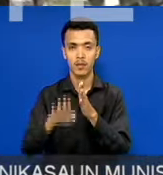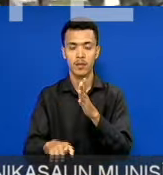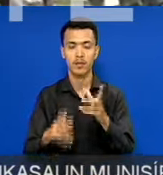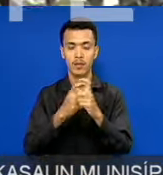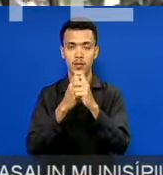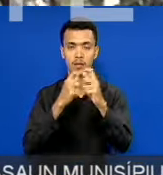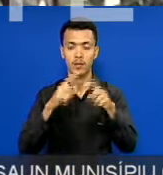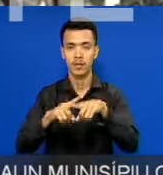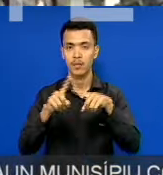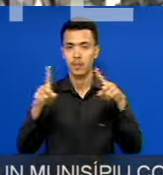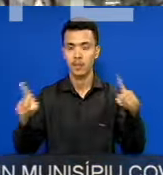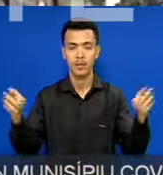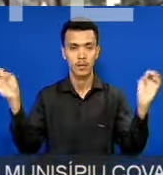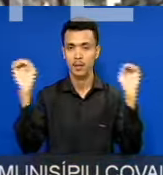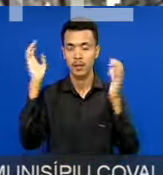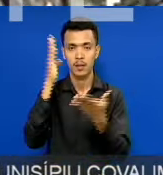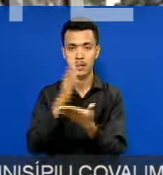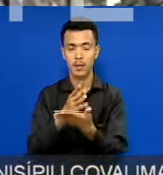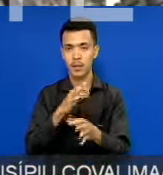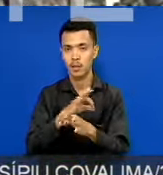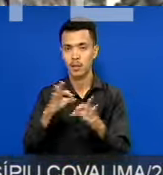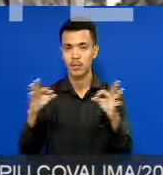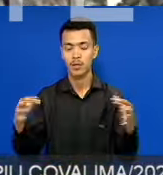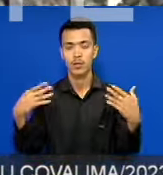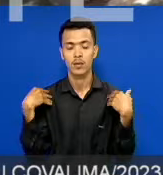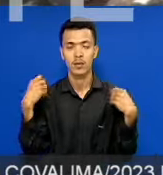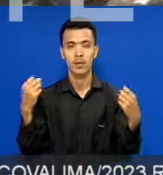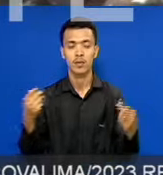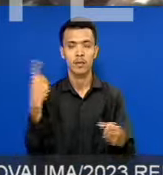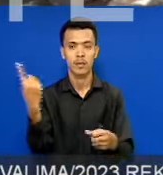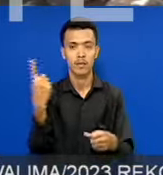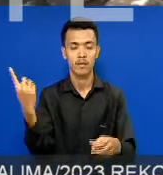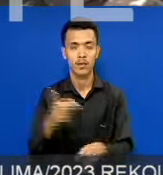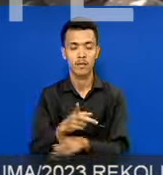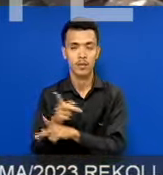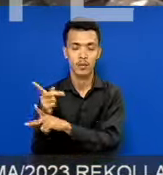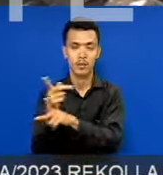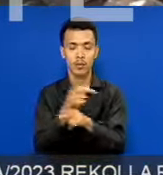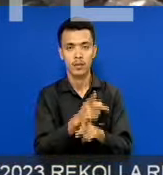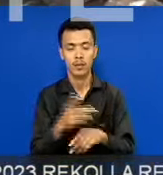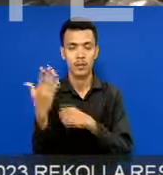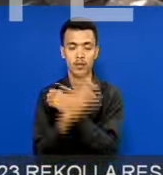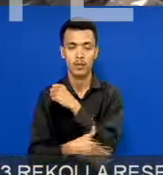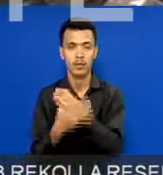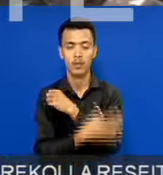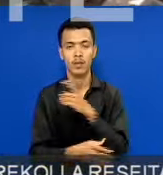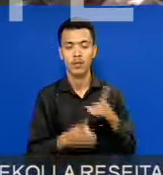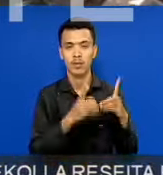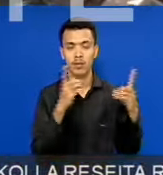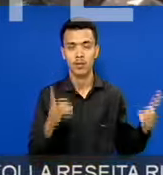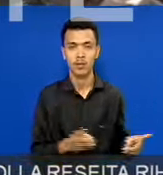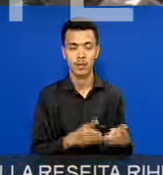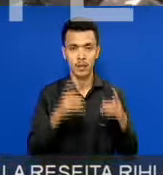bela amate sirne espírito, ho di luta na fatin, ho di defende soberania Raidoa ben Timor-Leste,